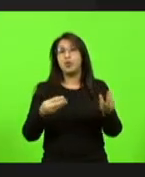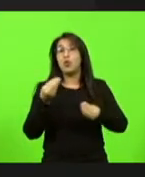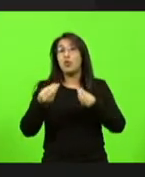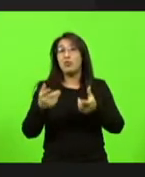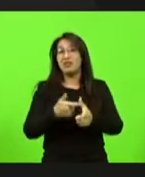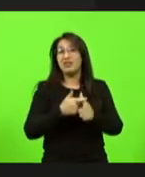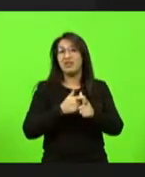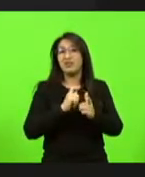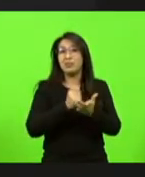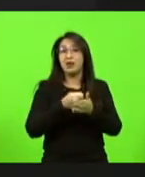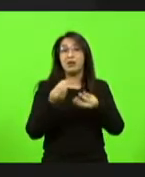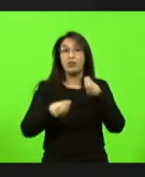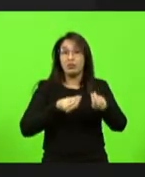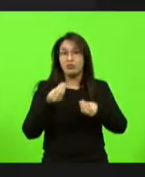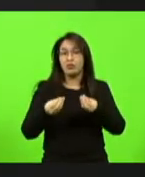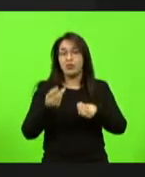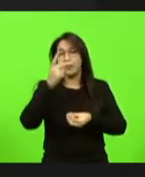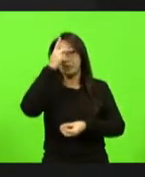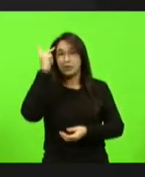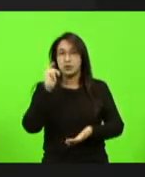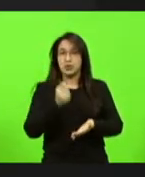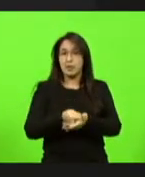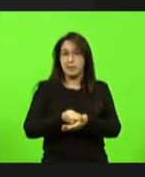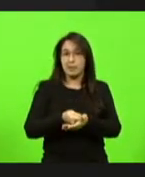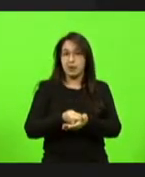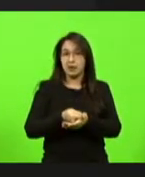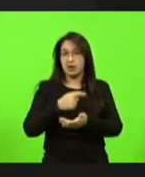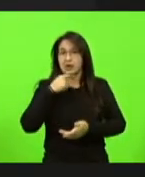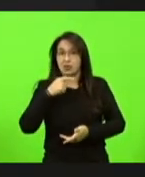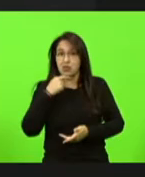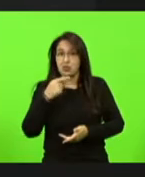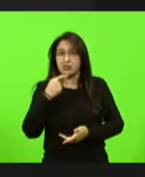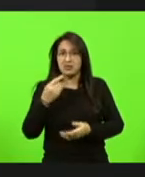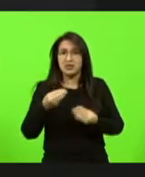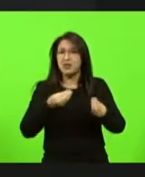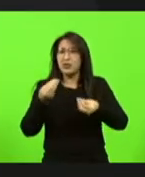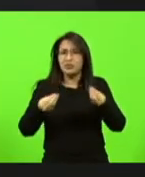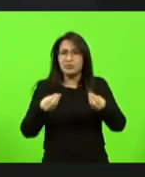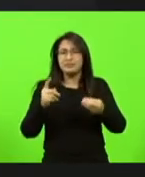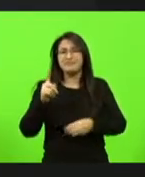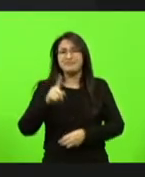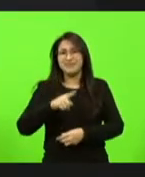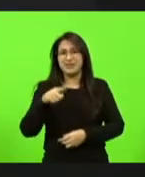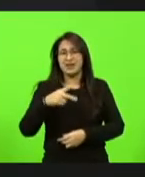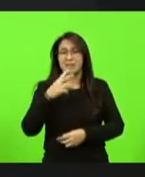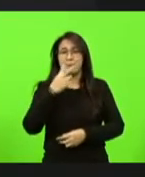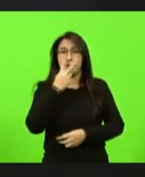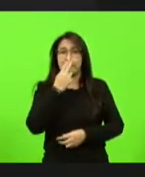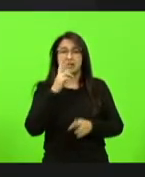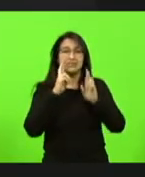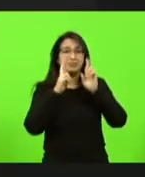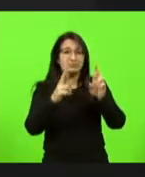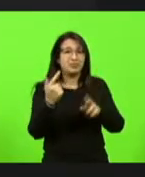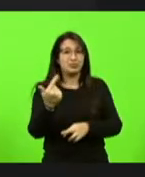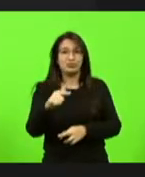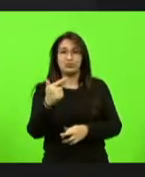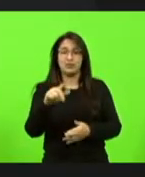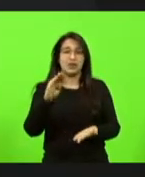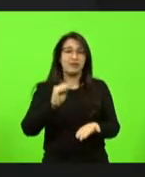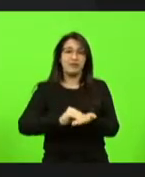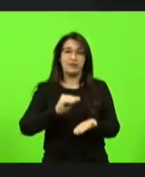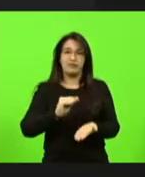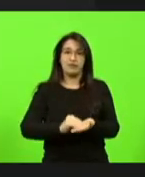de pagar um outro parcelamento? Então, é, de fato, desrespeitoso o que aconteceu com o